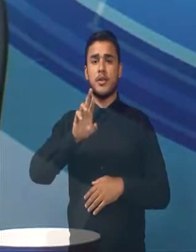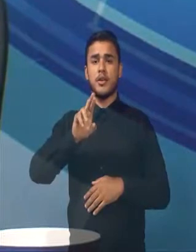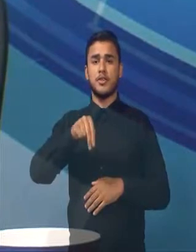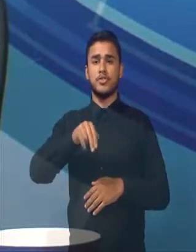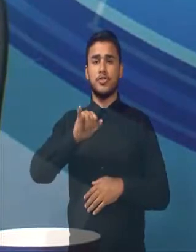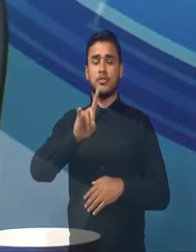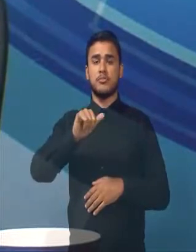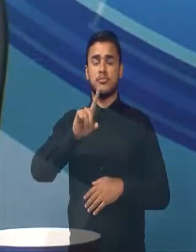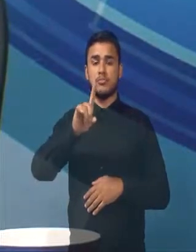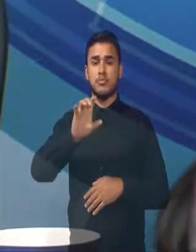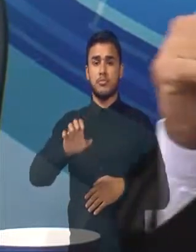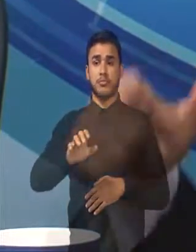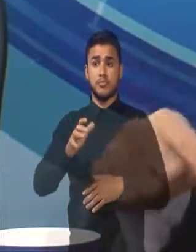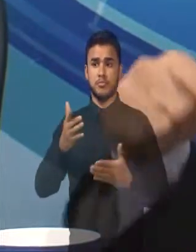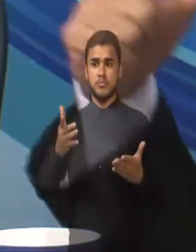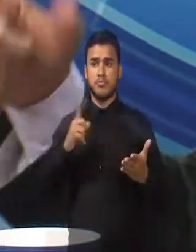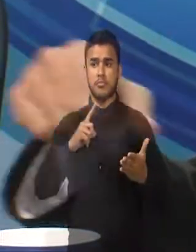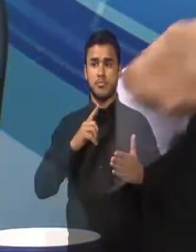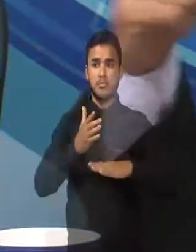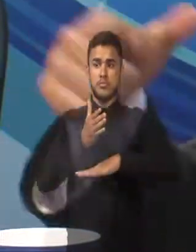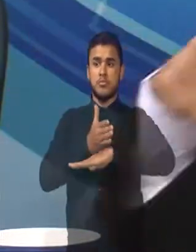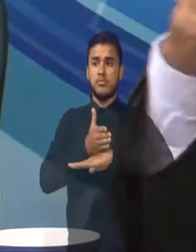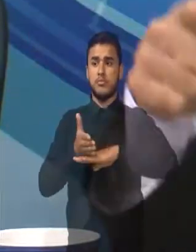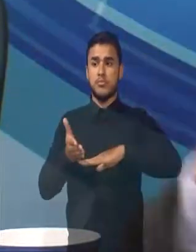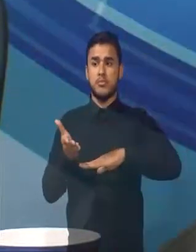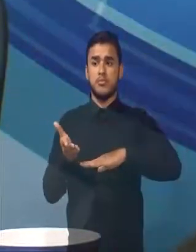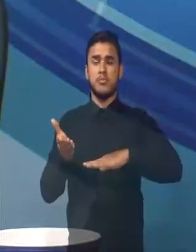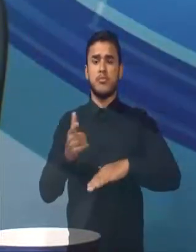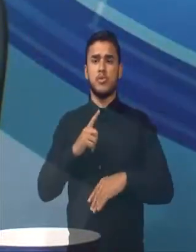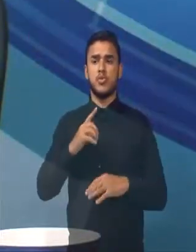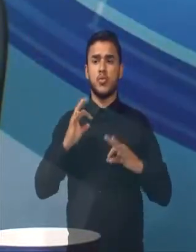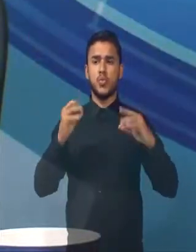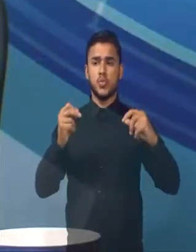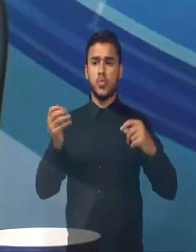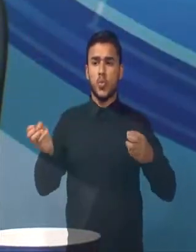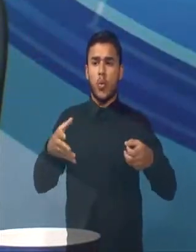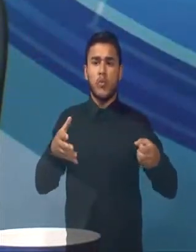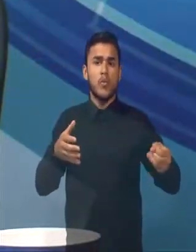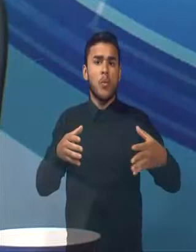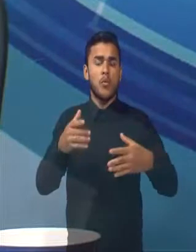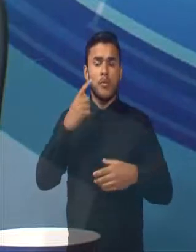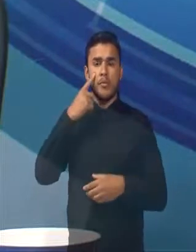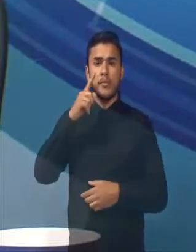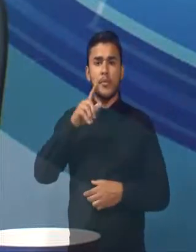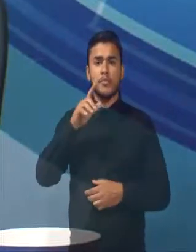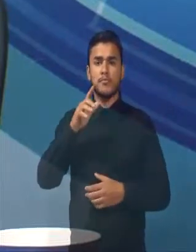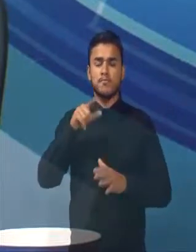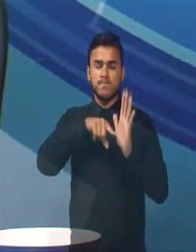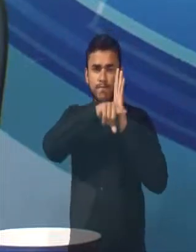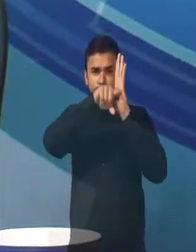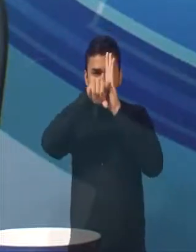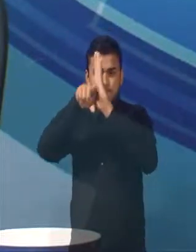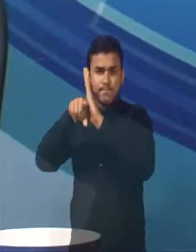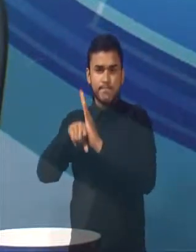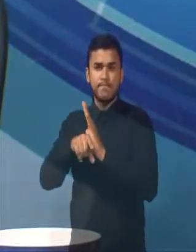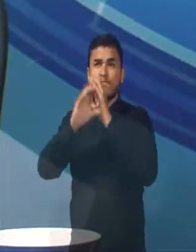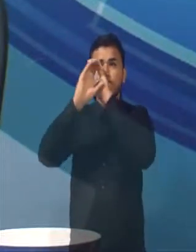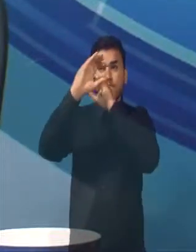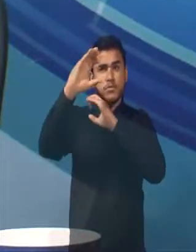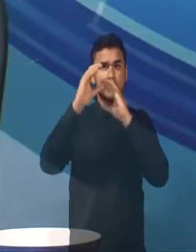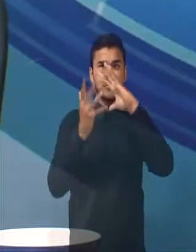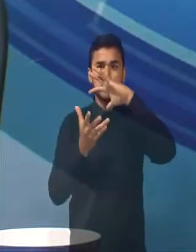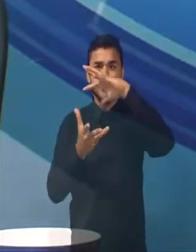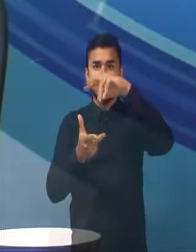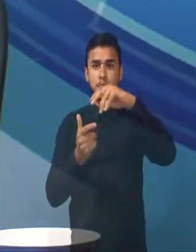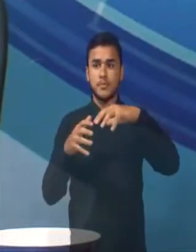objetiva. Moderno era Newton, moderno era Galileu. Eles procuravam verdades objetivas. A pós-modernidade